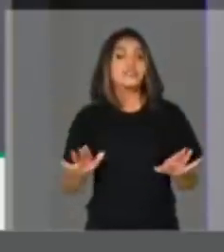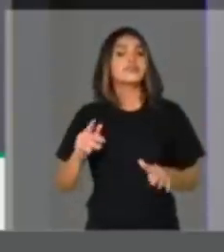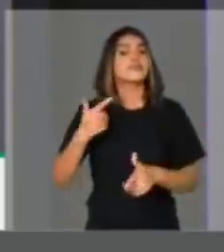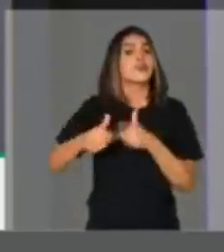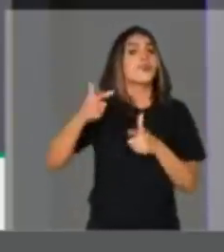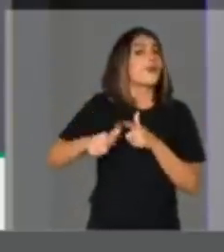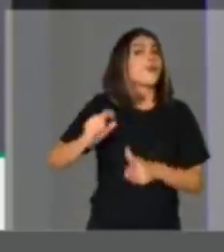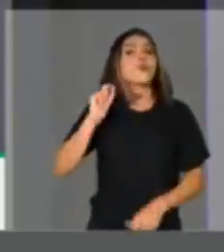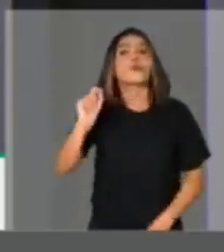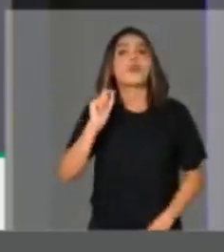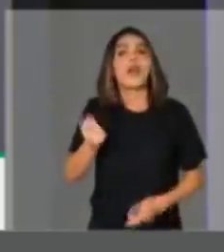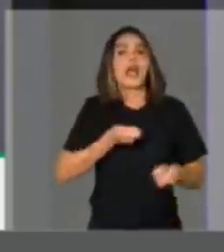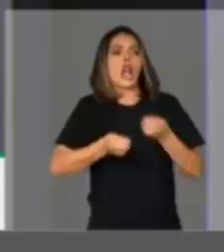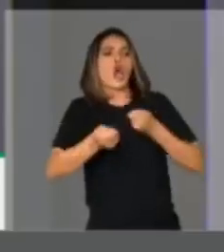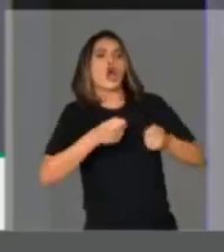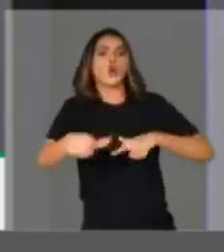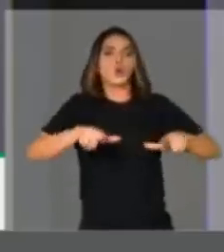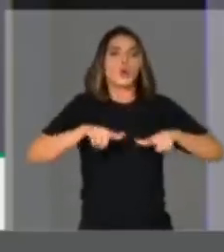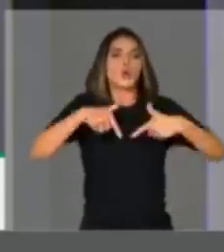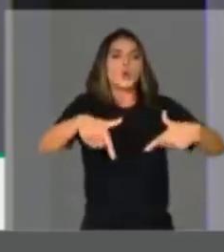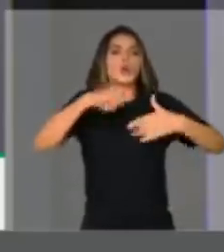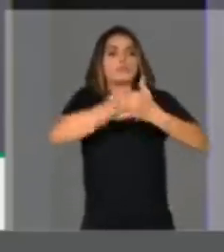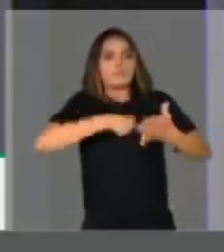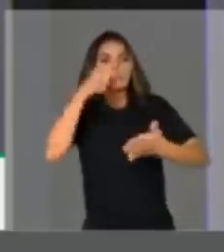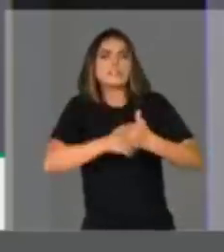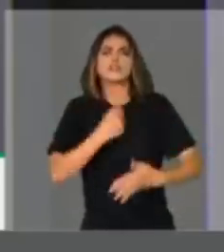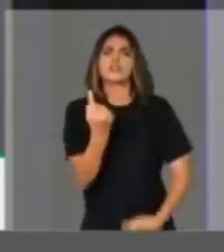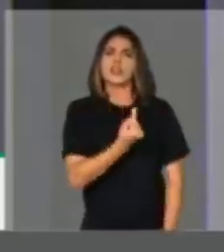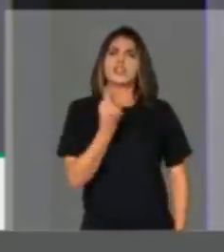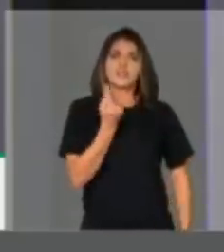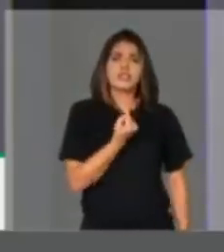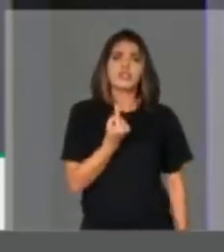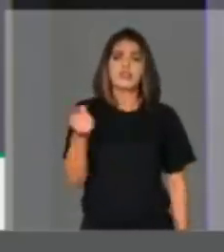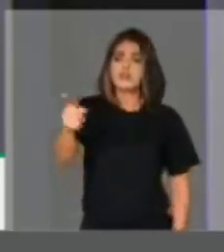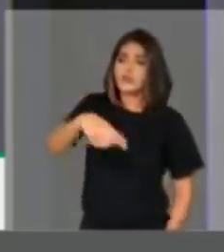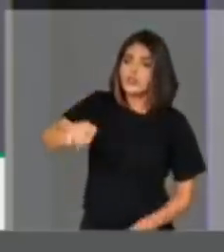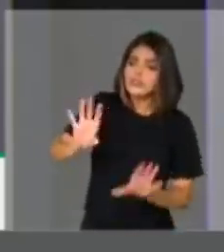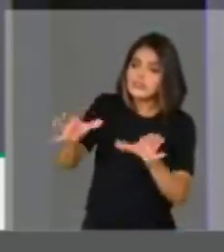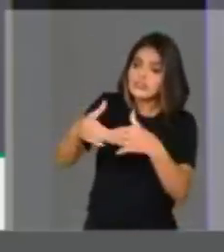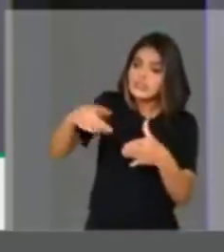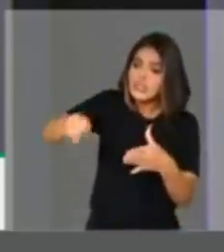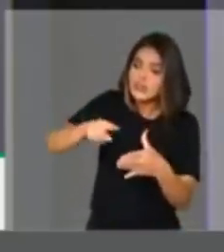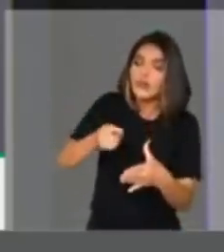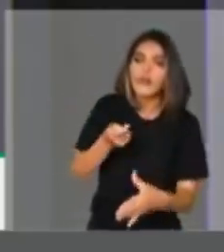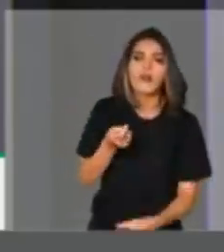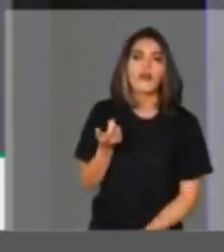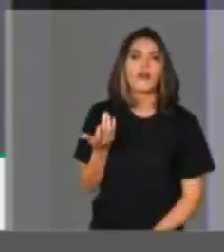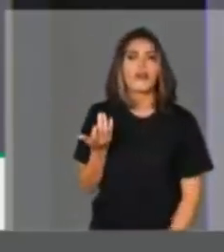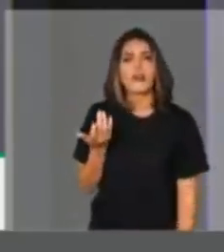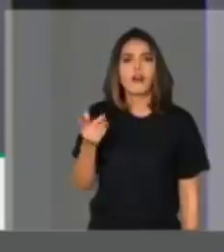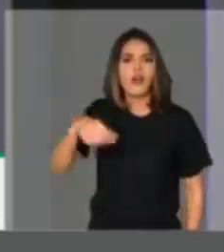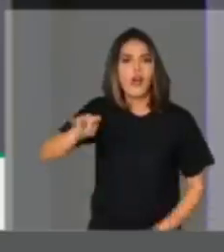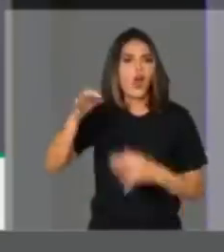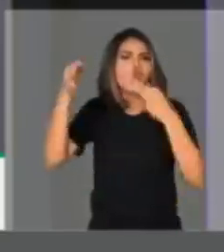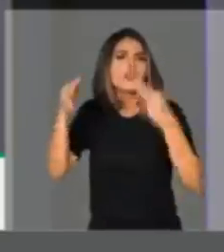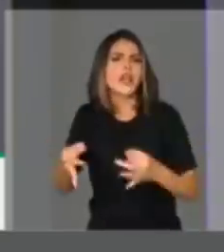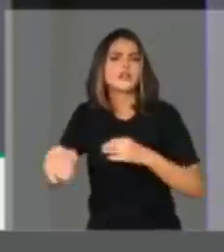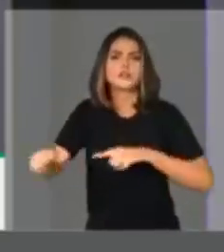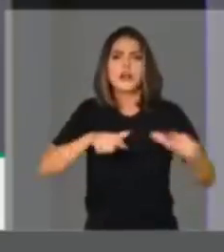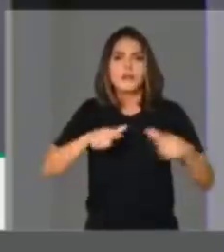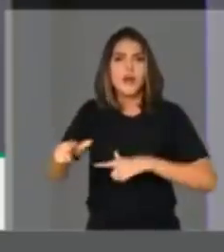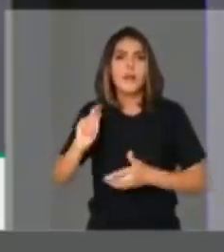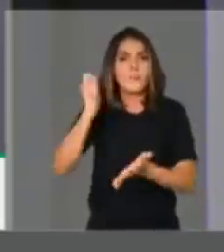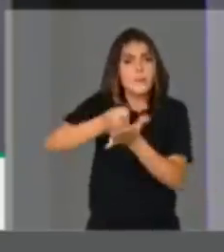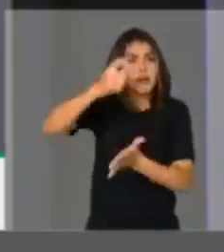problema é fazer essa luta sozinho. O problema é fazer essa luta enquanto o setor que é maior beneficiado por isso, que é o setor honesto, que trabalha, que produz, que